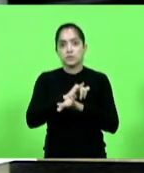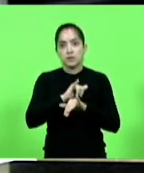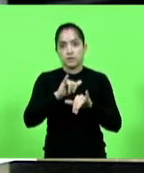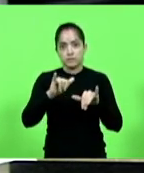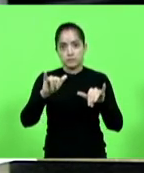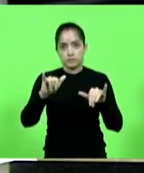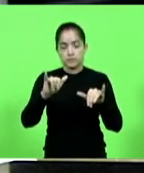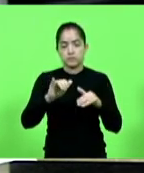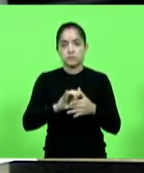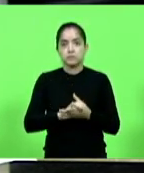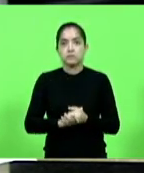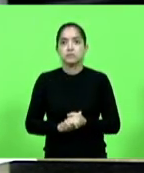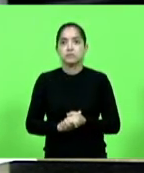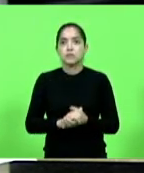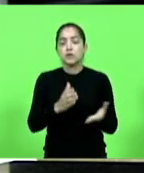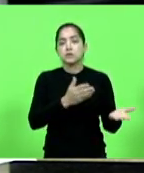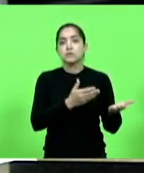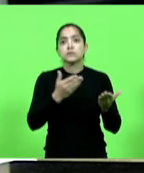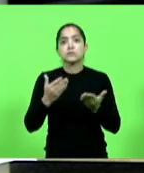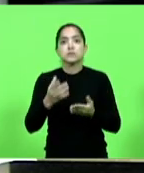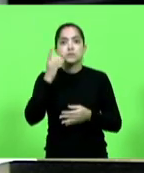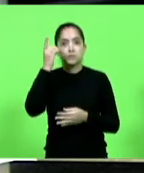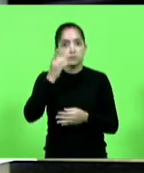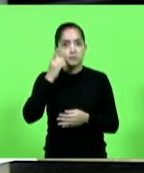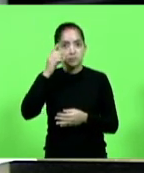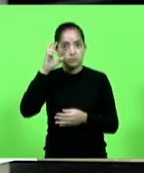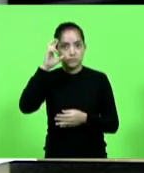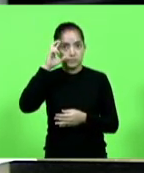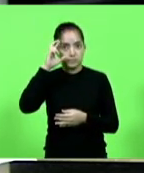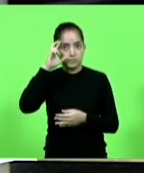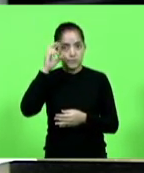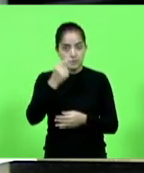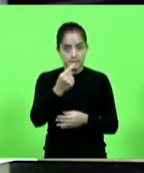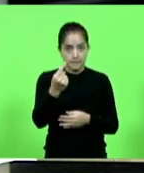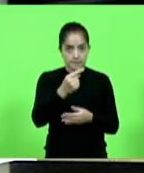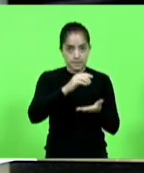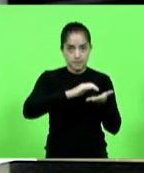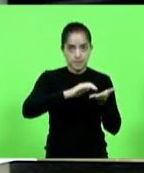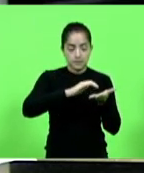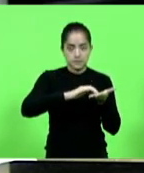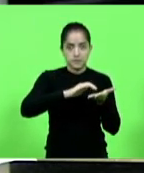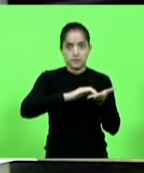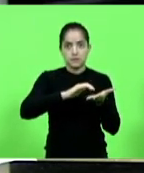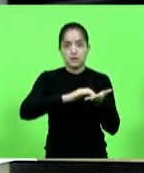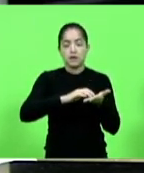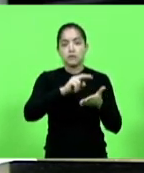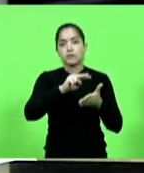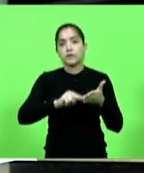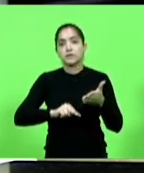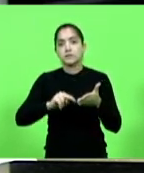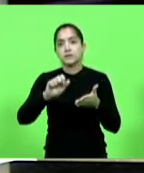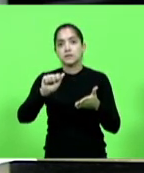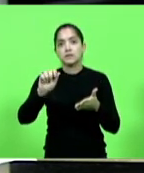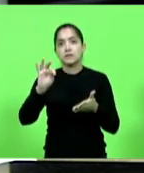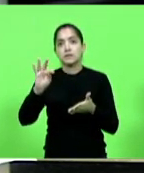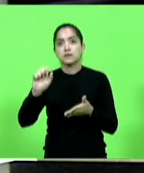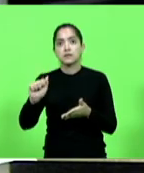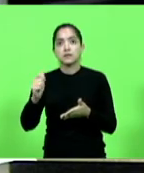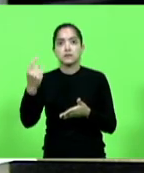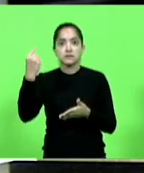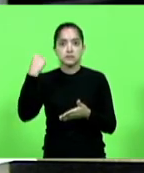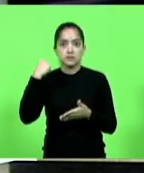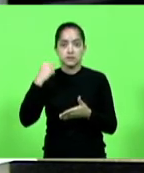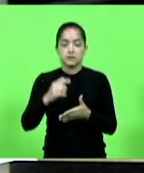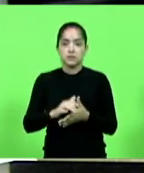abertos os trabalhos e convidou o senhor deputado Ricardo Alba, primeiro secretário, para proceder à leitura das atas das